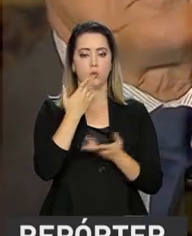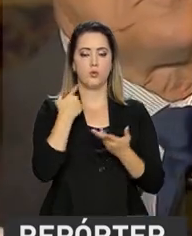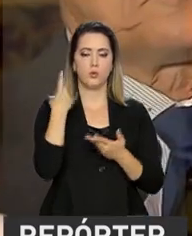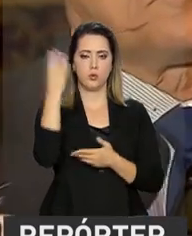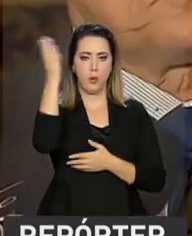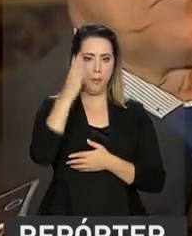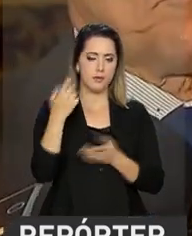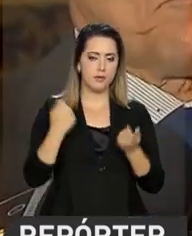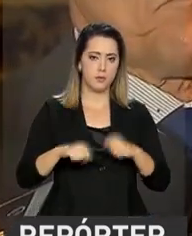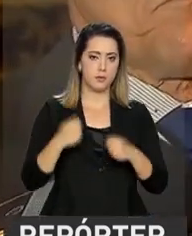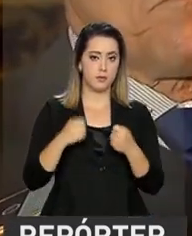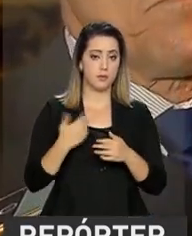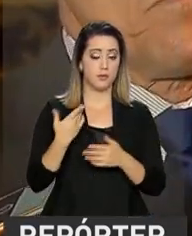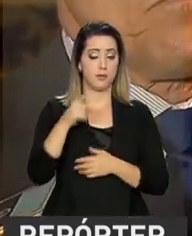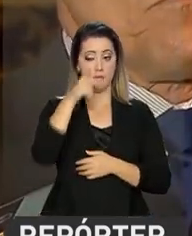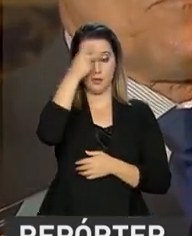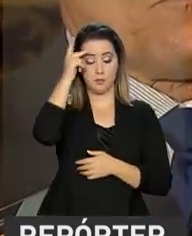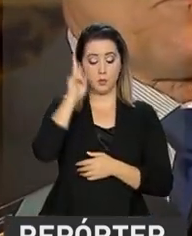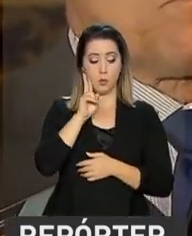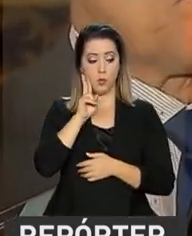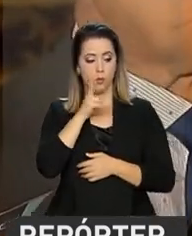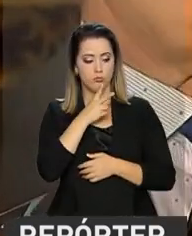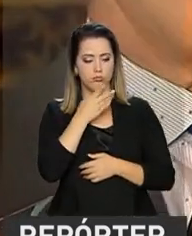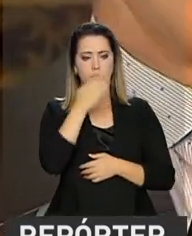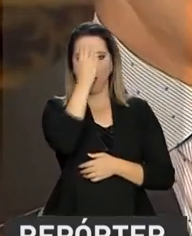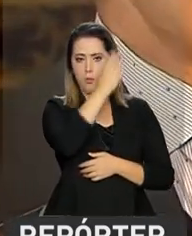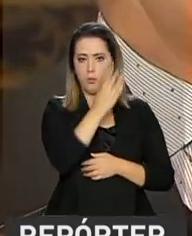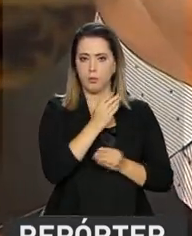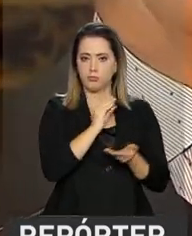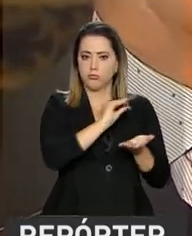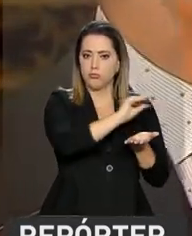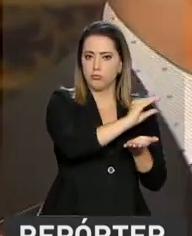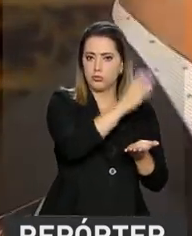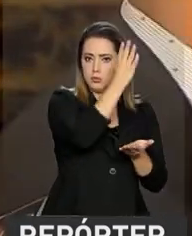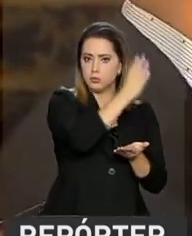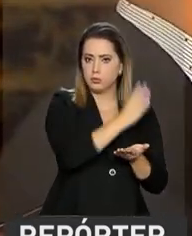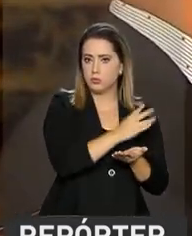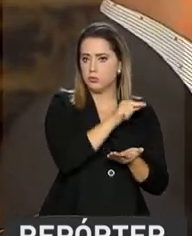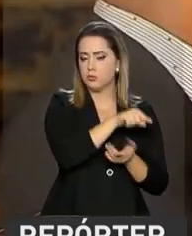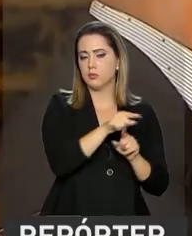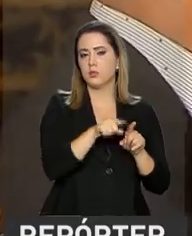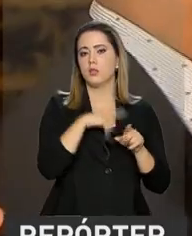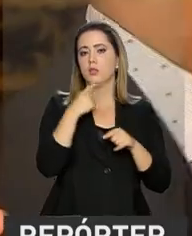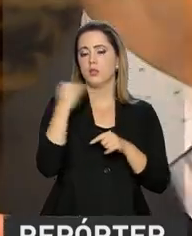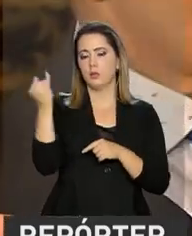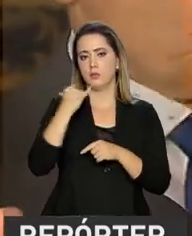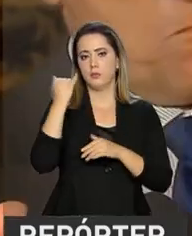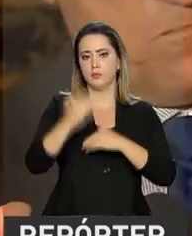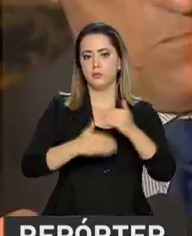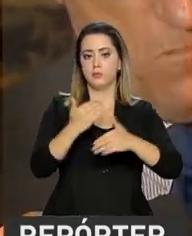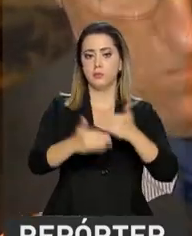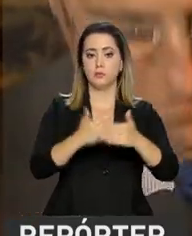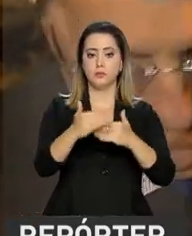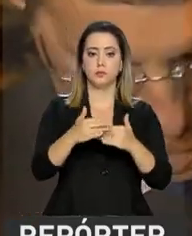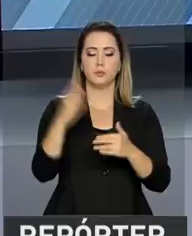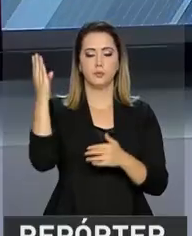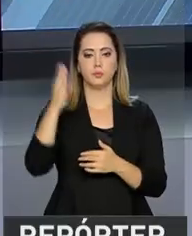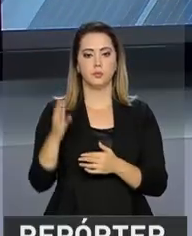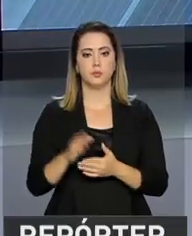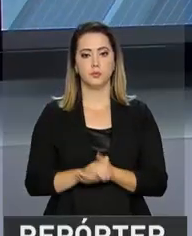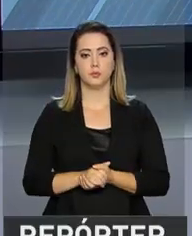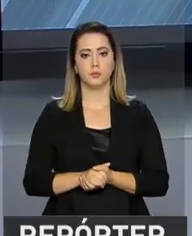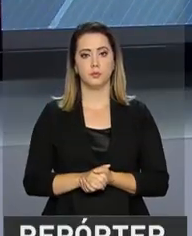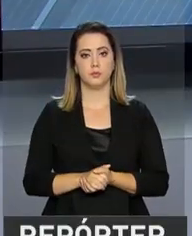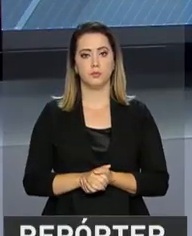brasil quer é que esses empresários venham e faça os investimentos que são fundamentais do desenvolvimento do da do rio brasileira